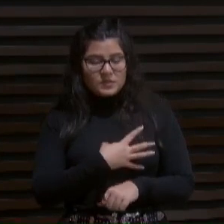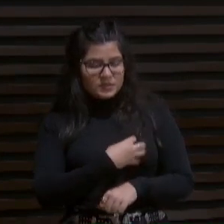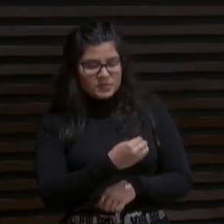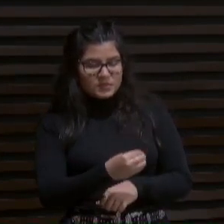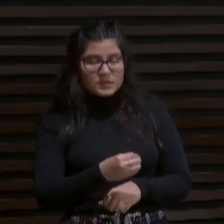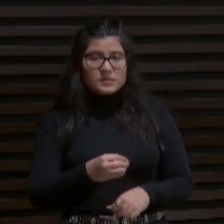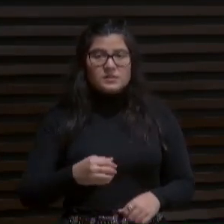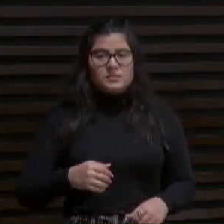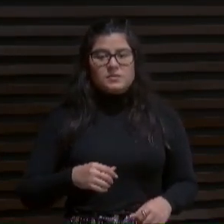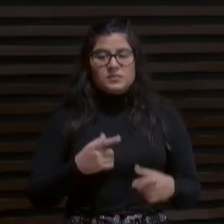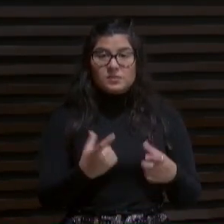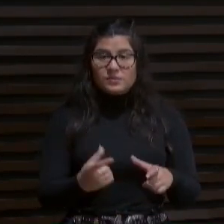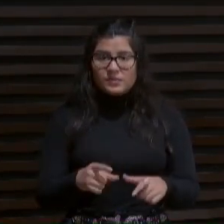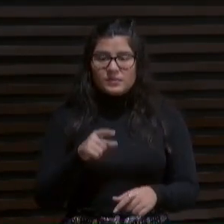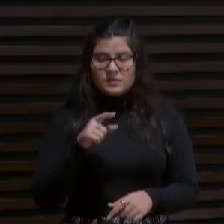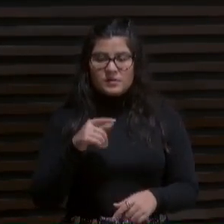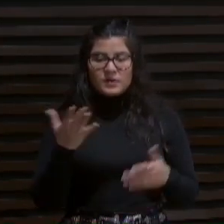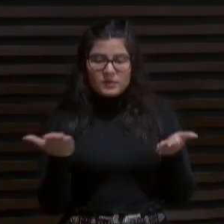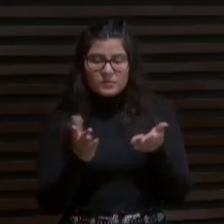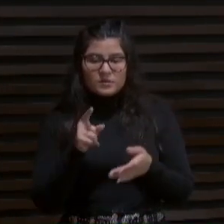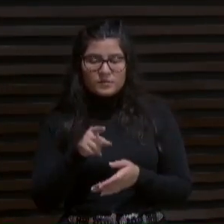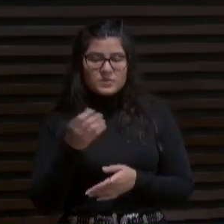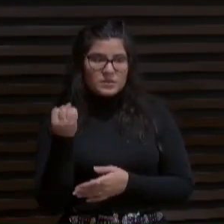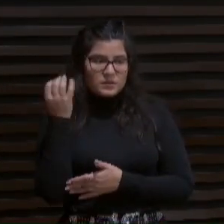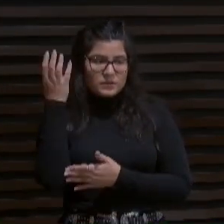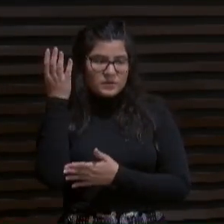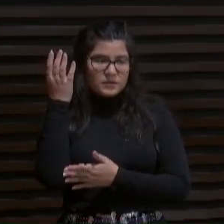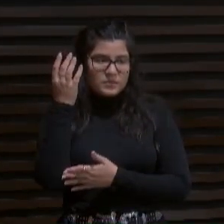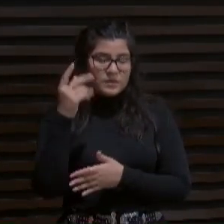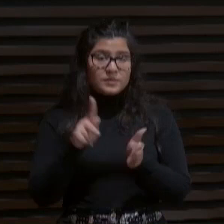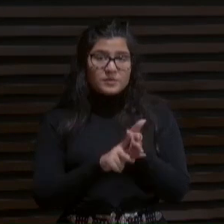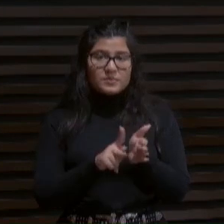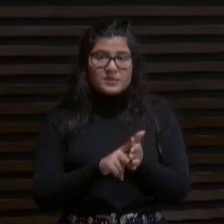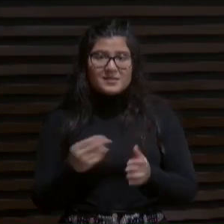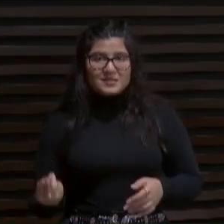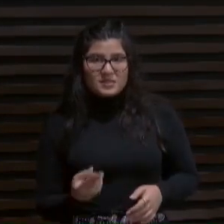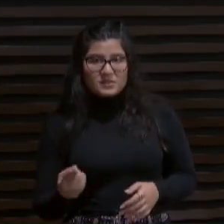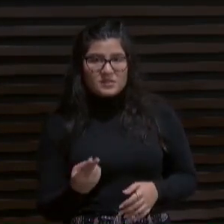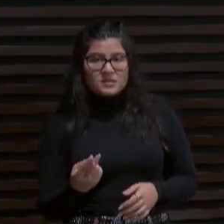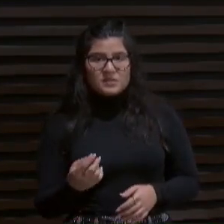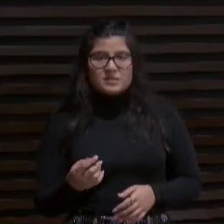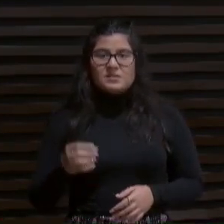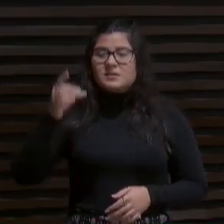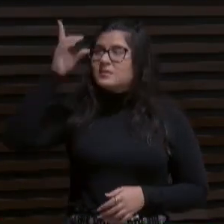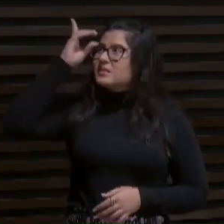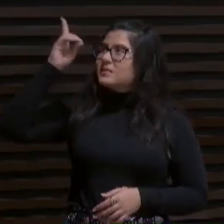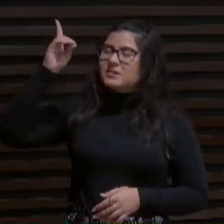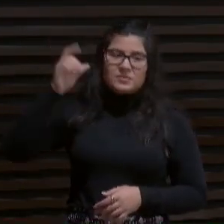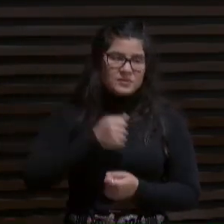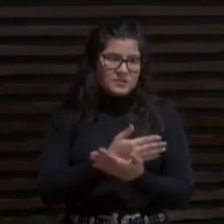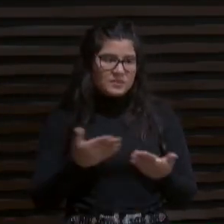estrangeiro, toda a terra de Canaã, como propriedade perpétua, e serei o Deus deles. Ou seja, Abraão tinha